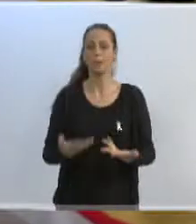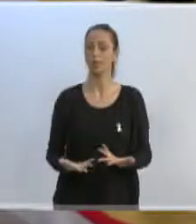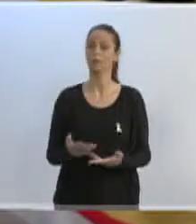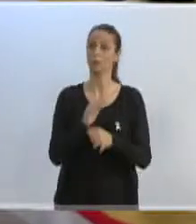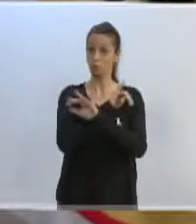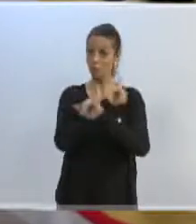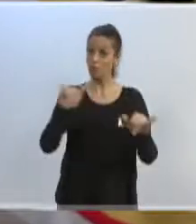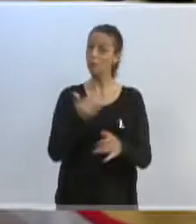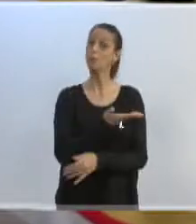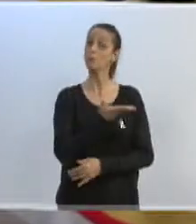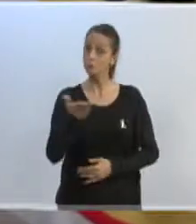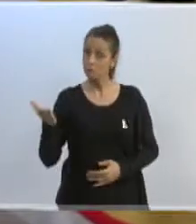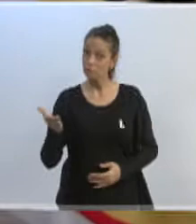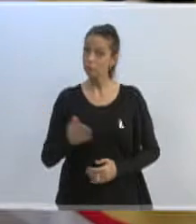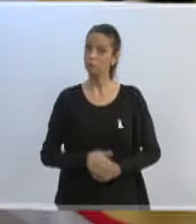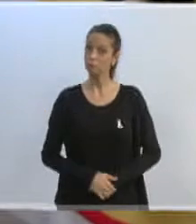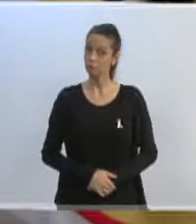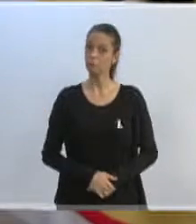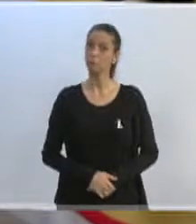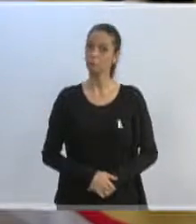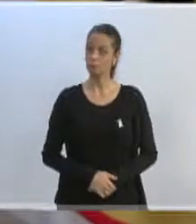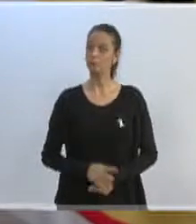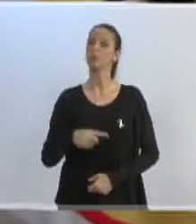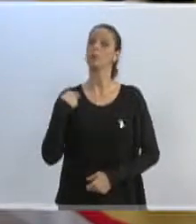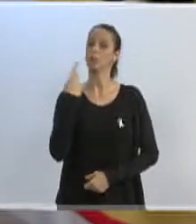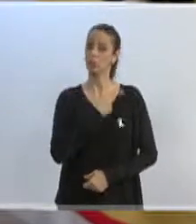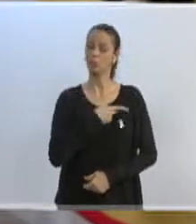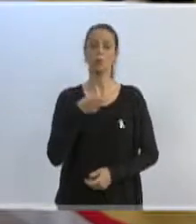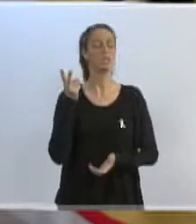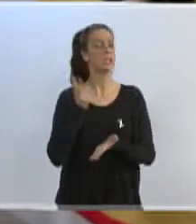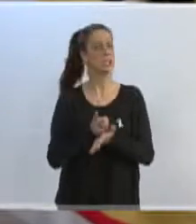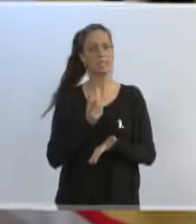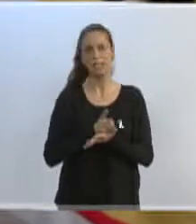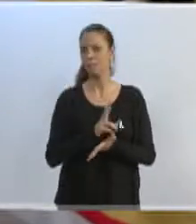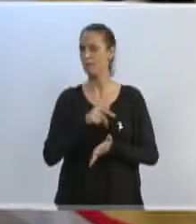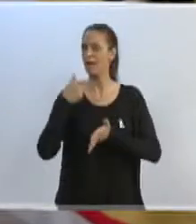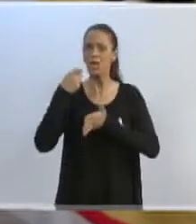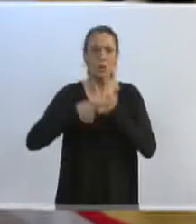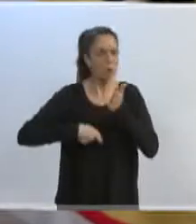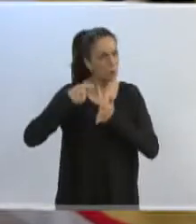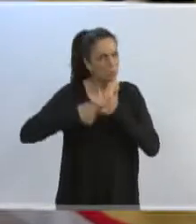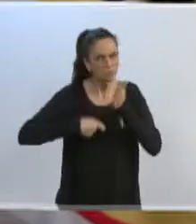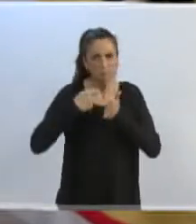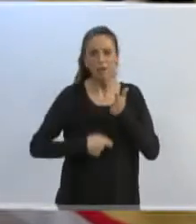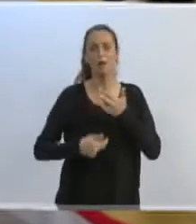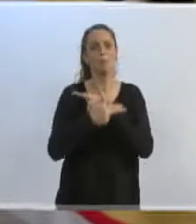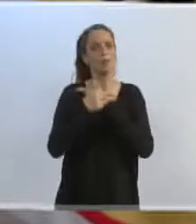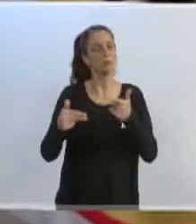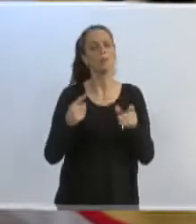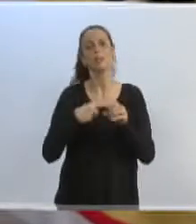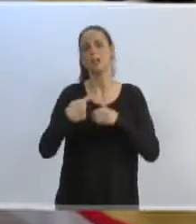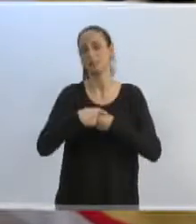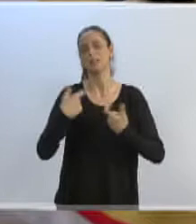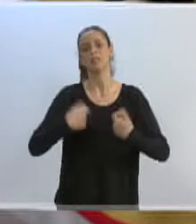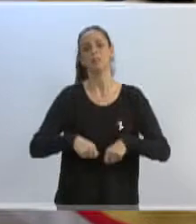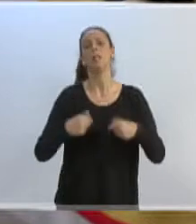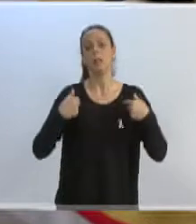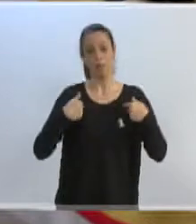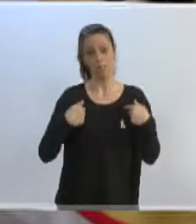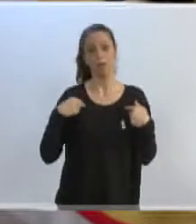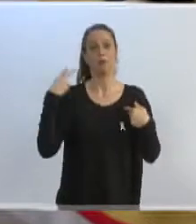dizer, senhores, que a gente sempre vai lutar por aquilo que realmente a nossa cidade precisa. Eu quero dizer que o vereador